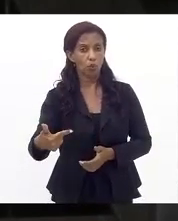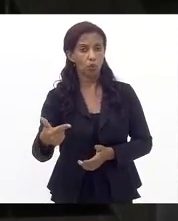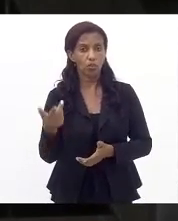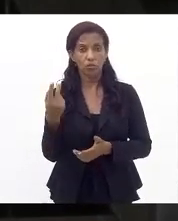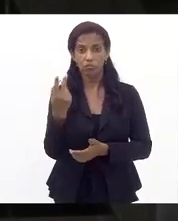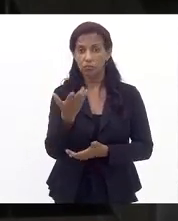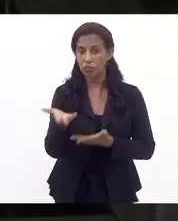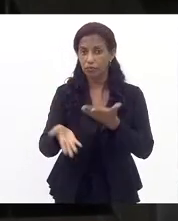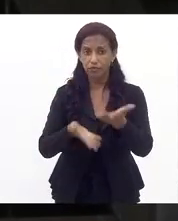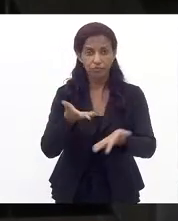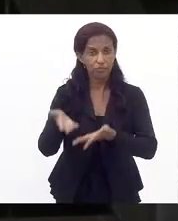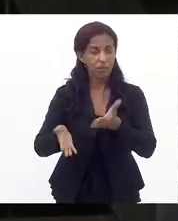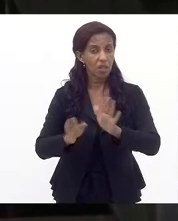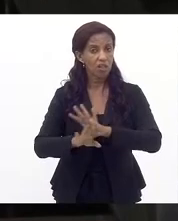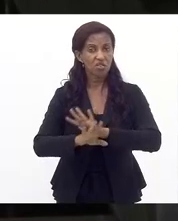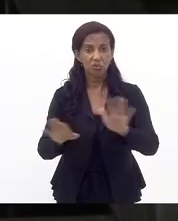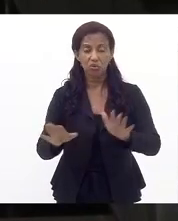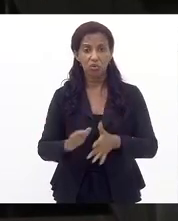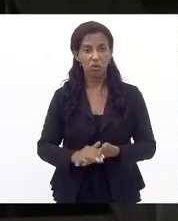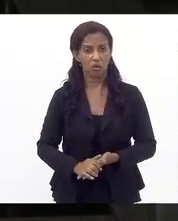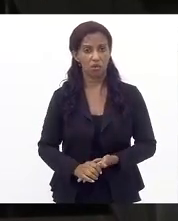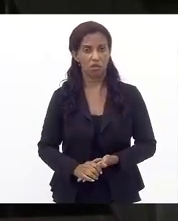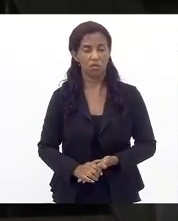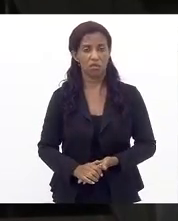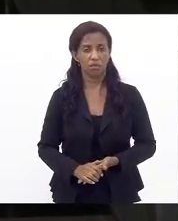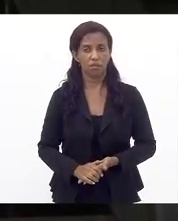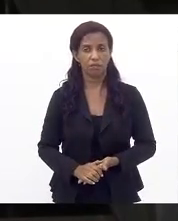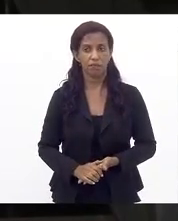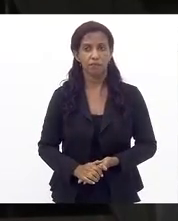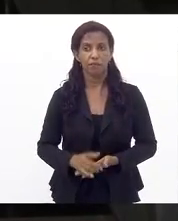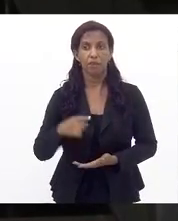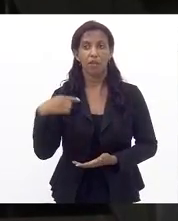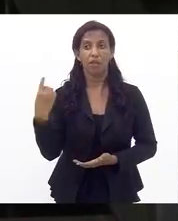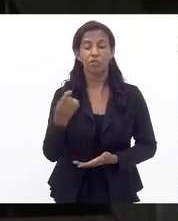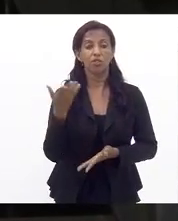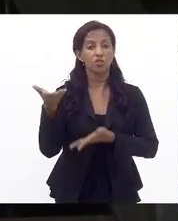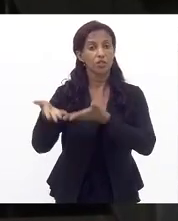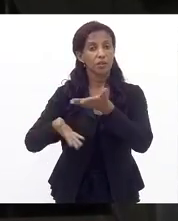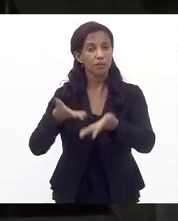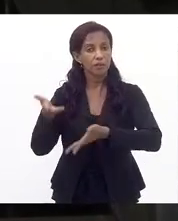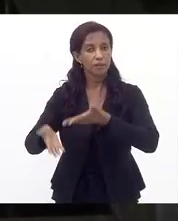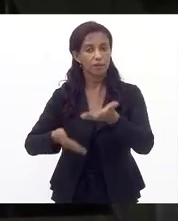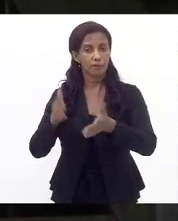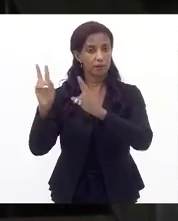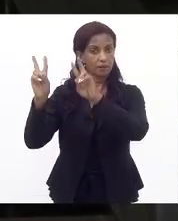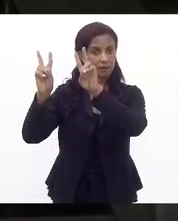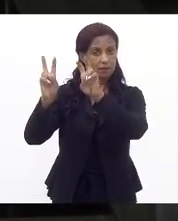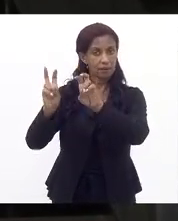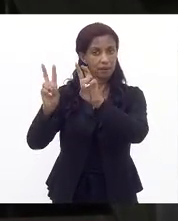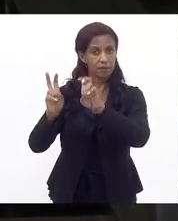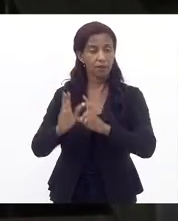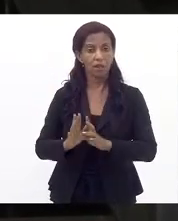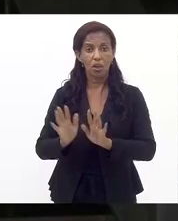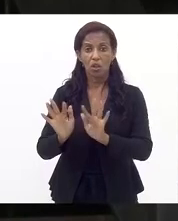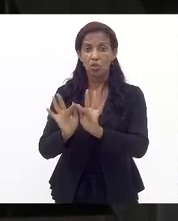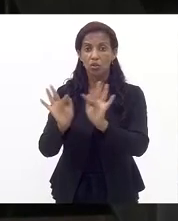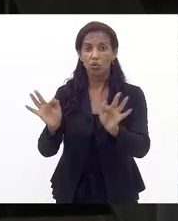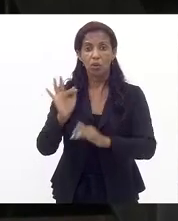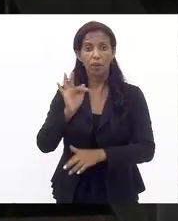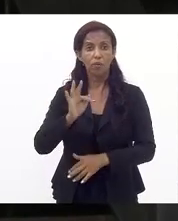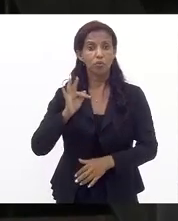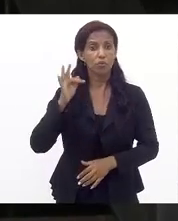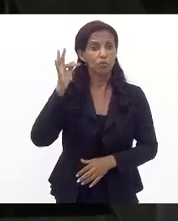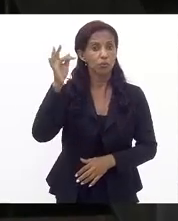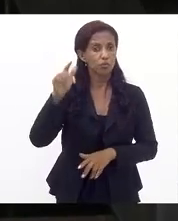tem que tratar assim Inclusive acho que Inclusive a gente tem que tratar desse tema poderia tratar desse tema apenas para os futuros